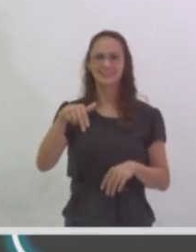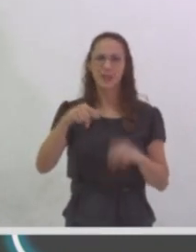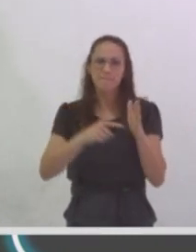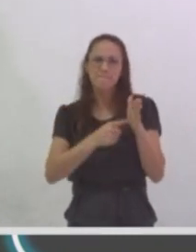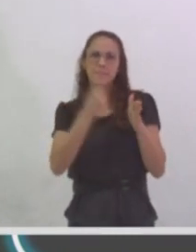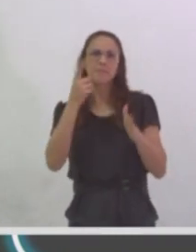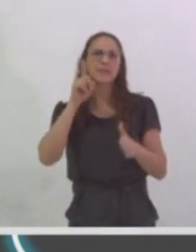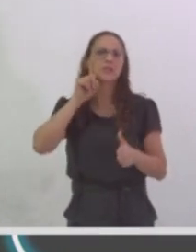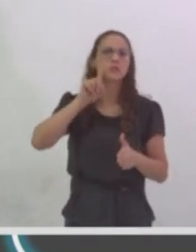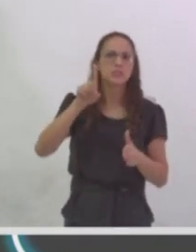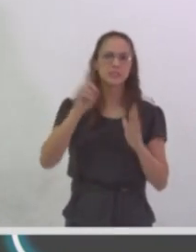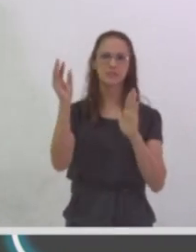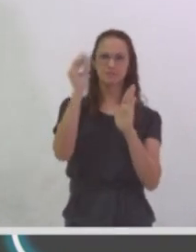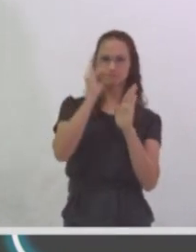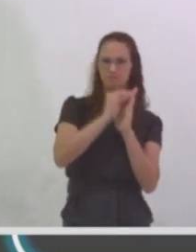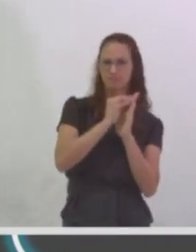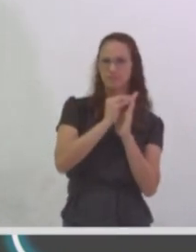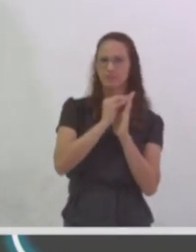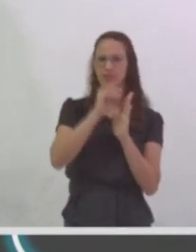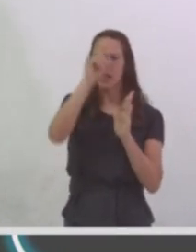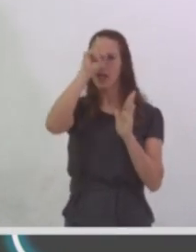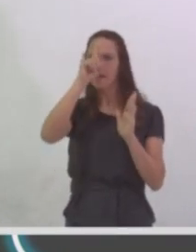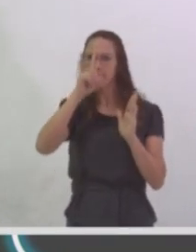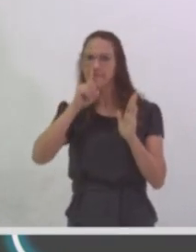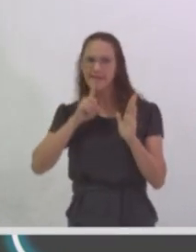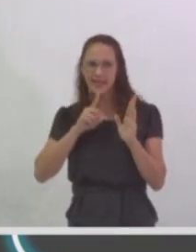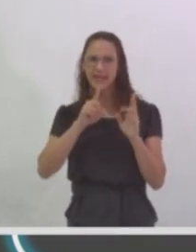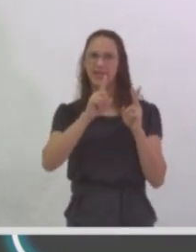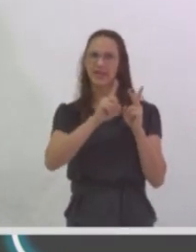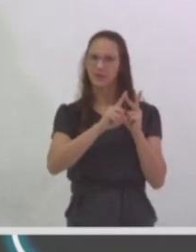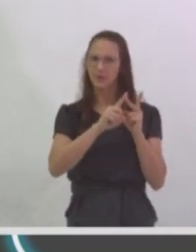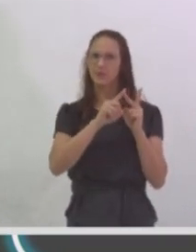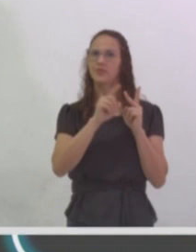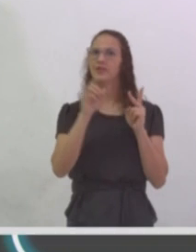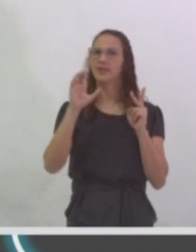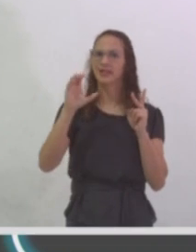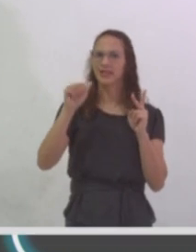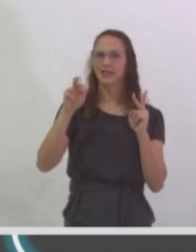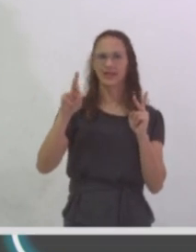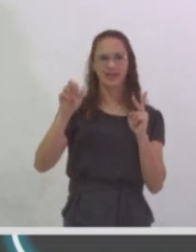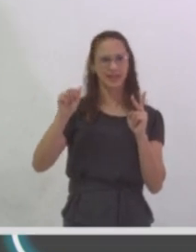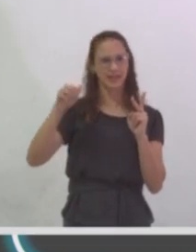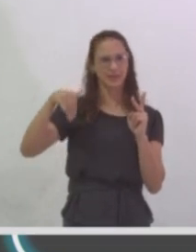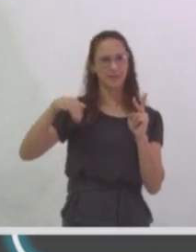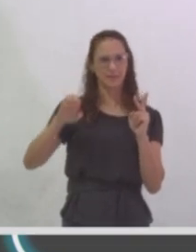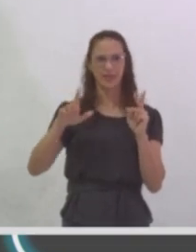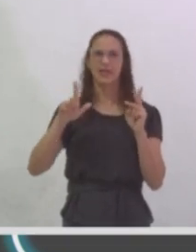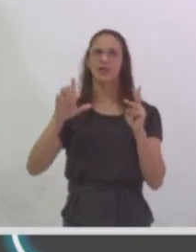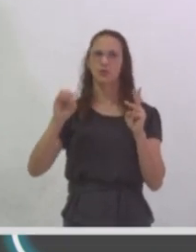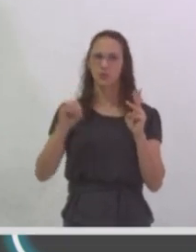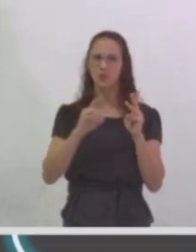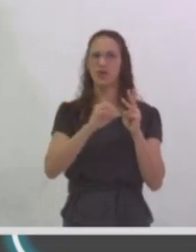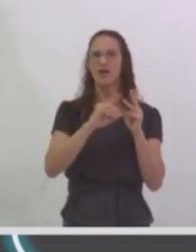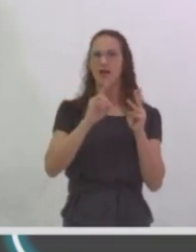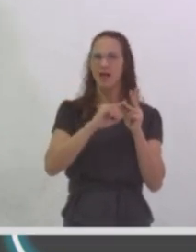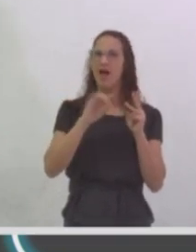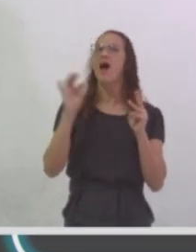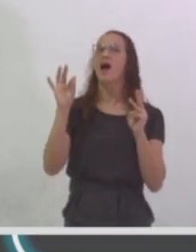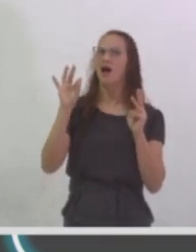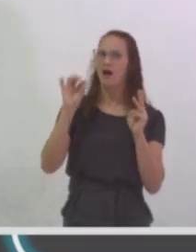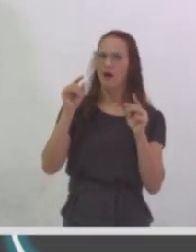anotou amarelo, caramelo, alfinete, sorvete,